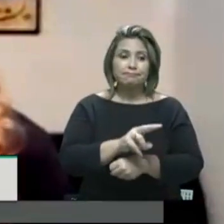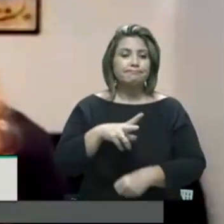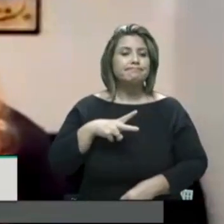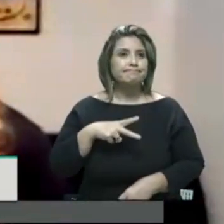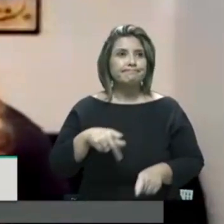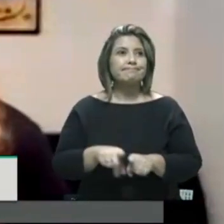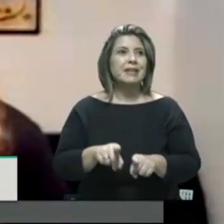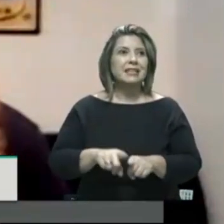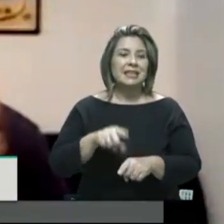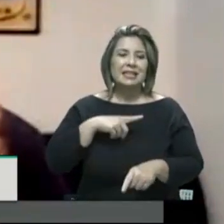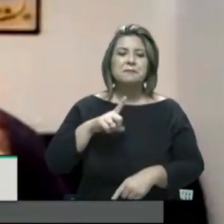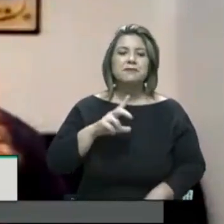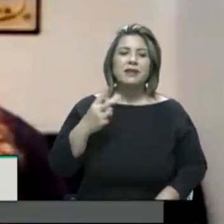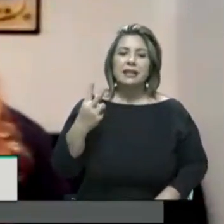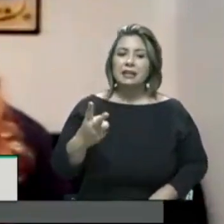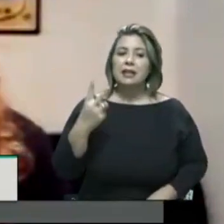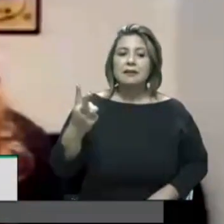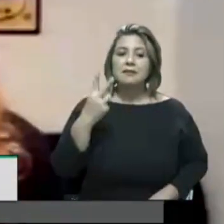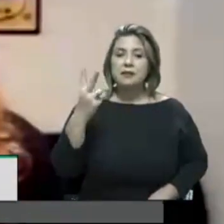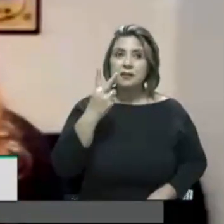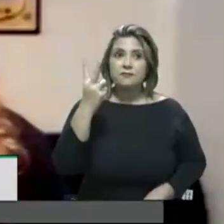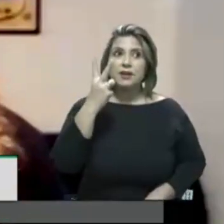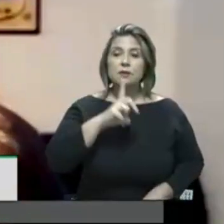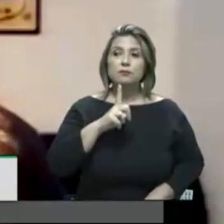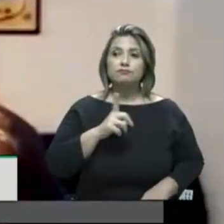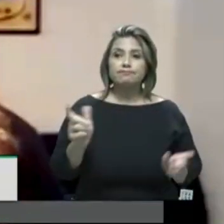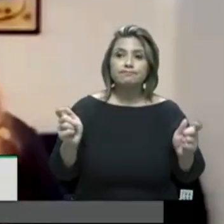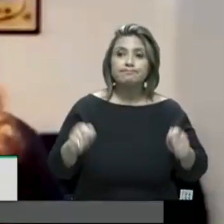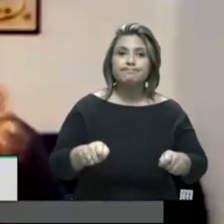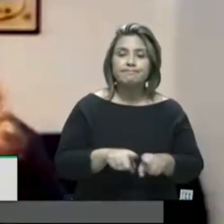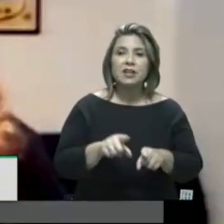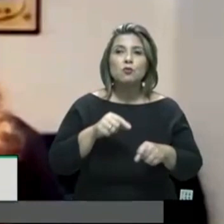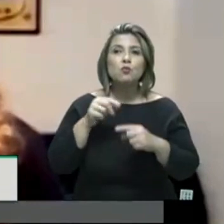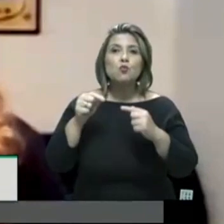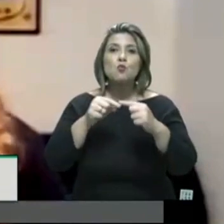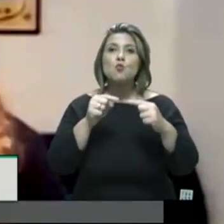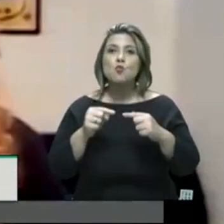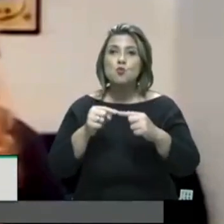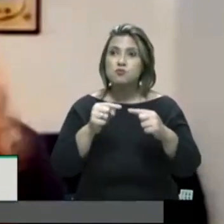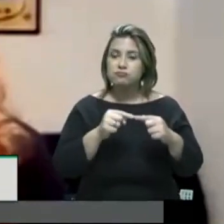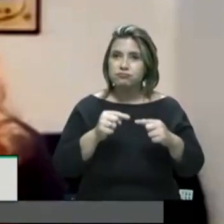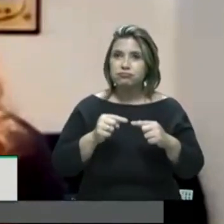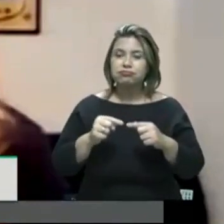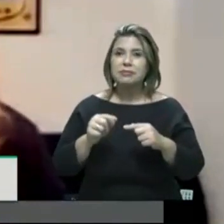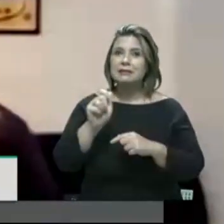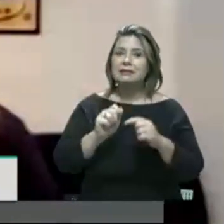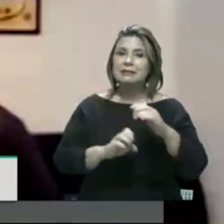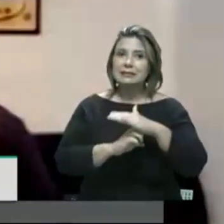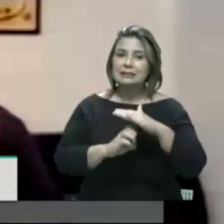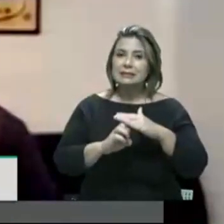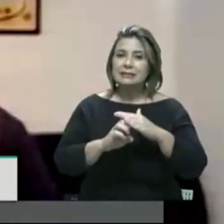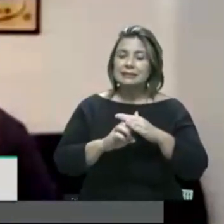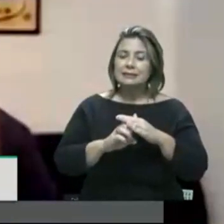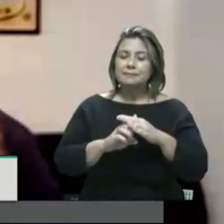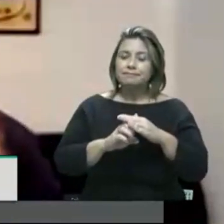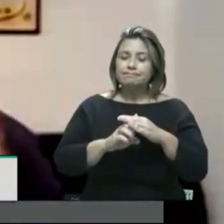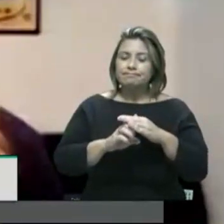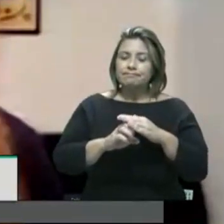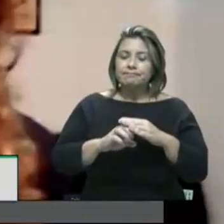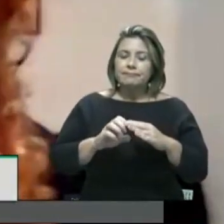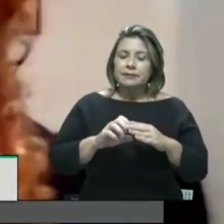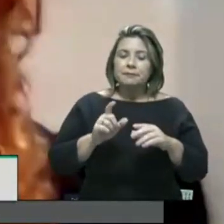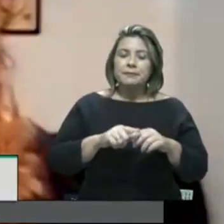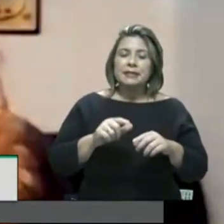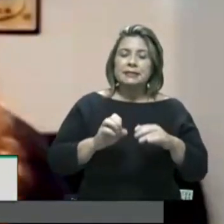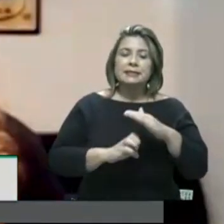nós teremos o valor compatível com o que fazem as operadoras de saúde, de acordo com a região.